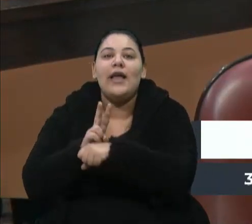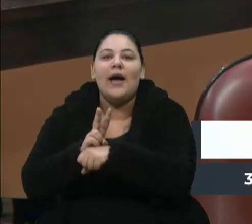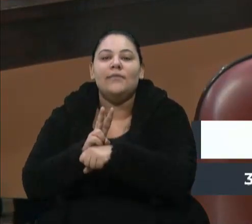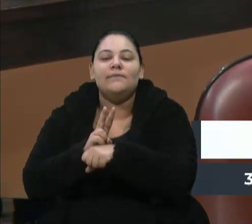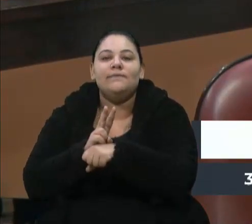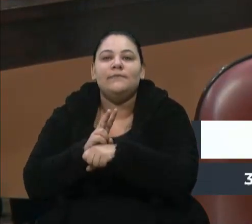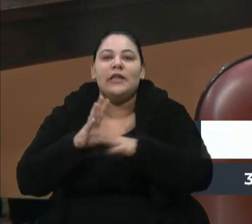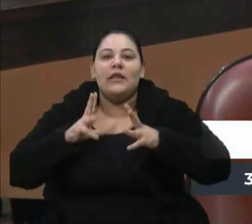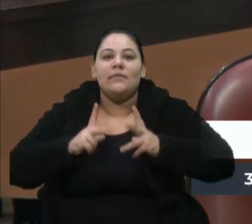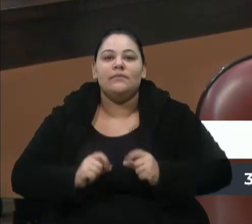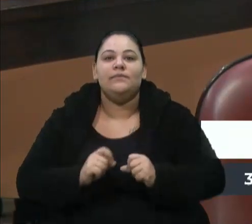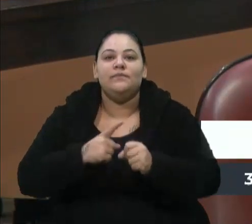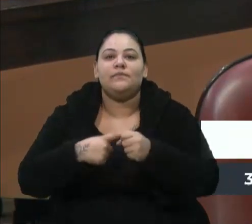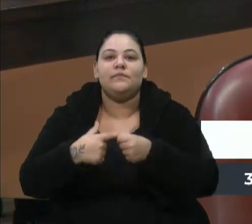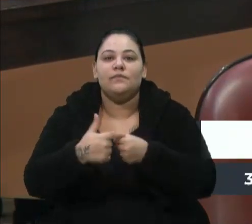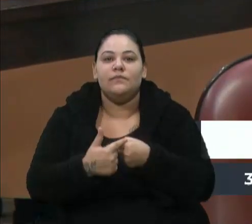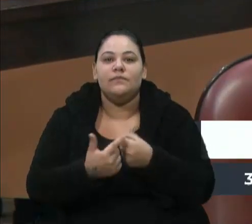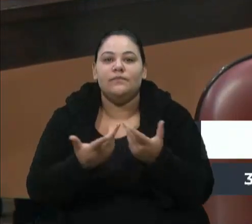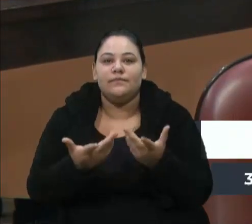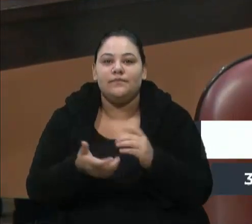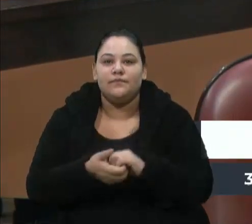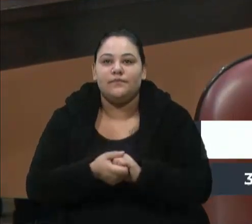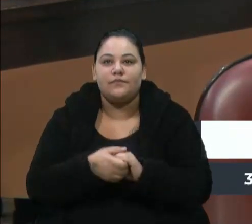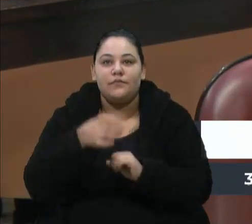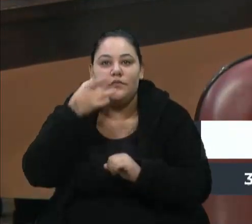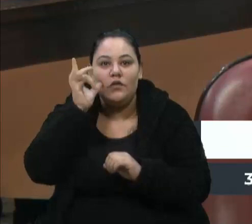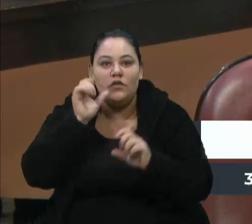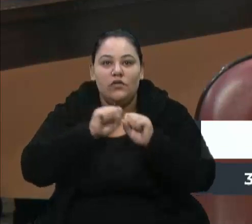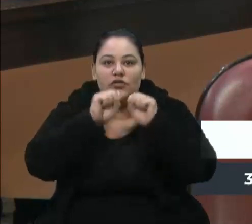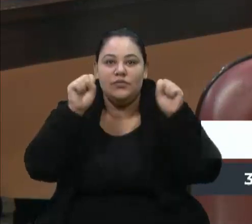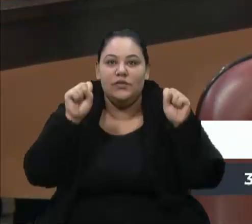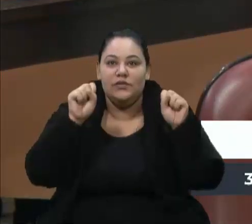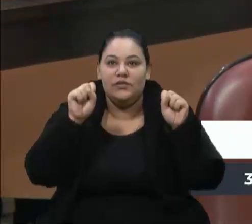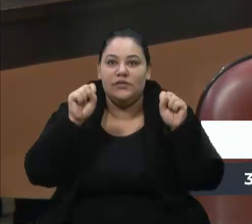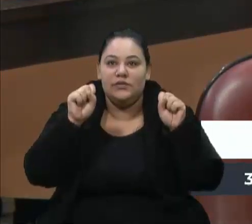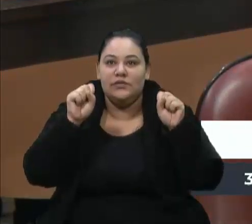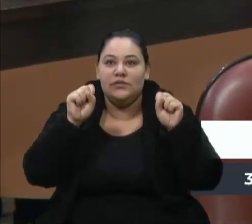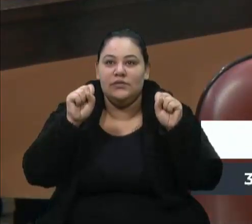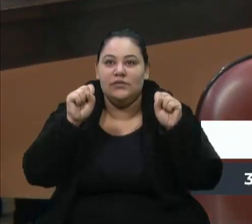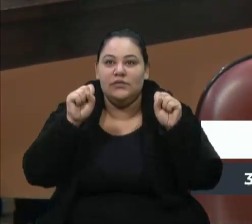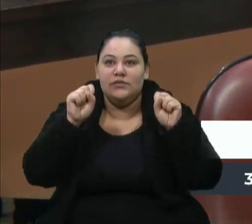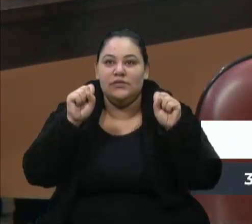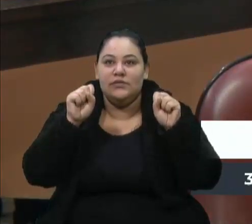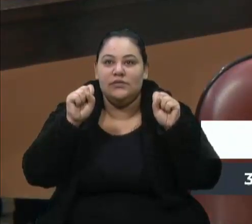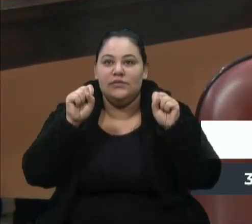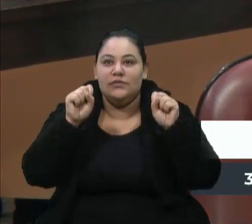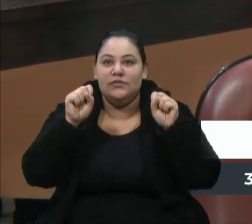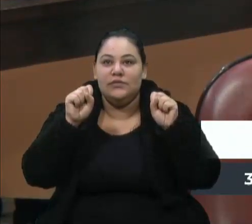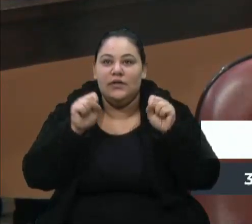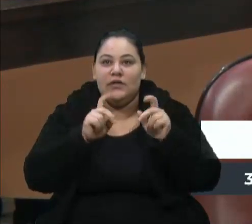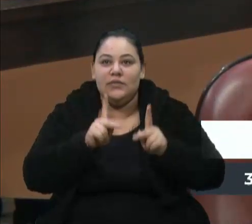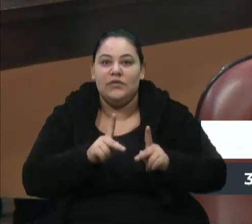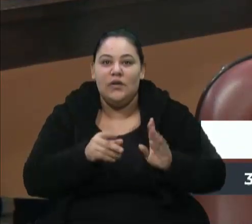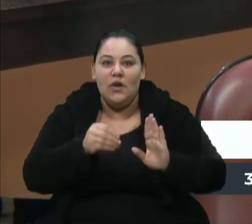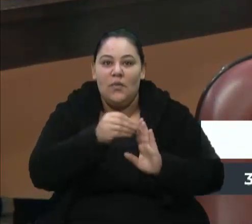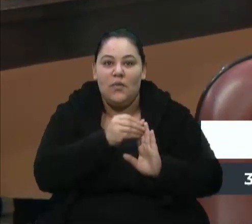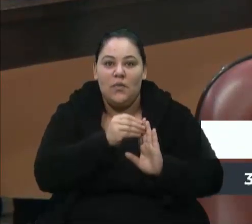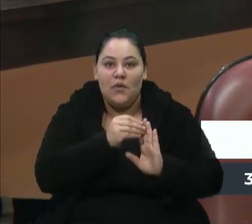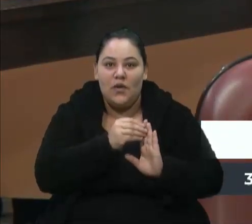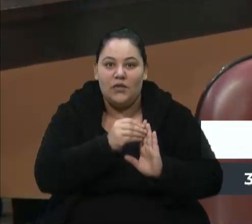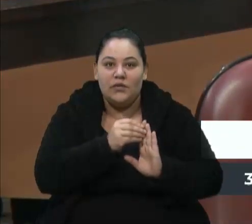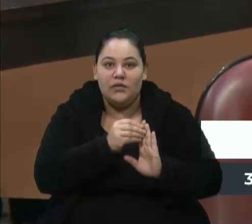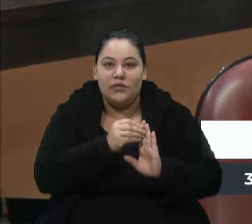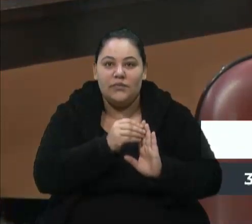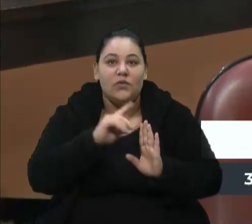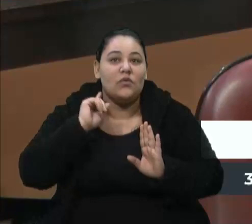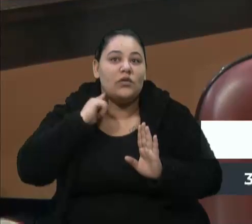cidade? Ali ontem de manhã também cruzei na Rio Branco para descer na Avenida São Leopoldo. O povo coloca o lixo para fora, é o dia que